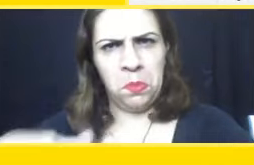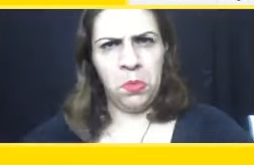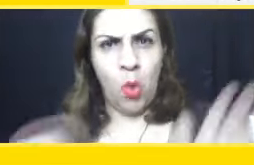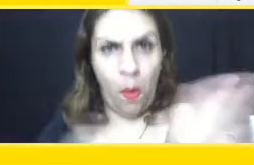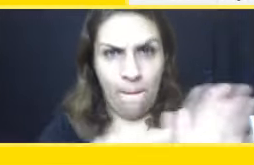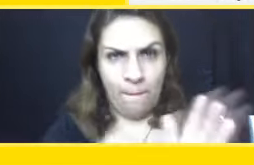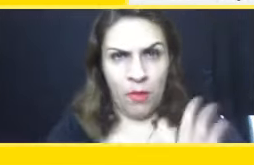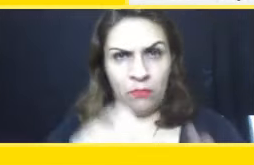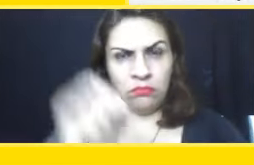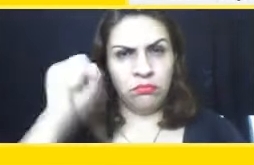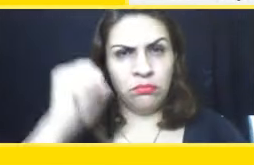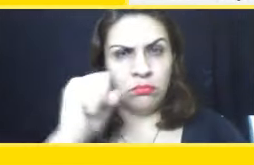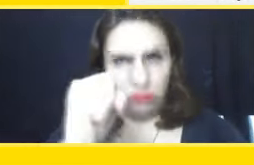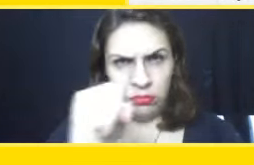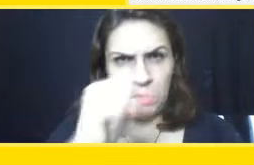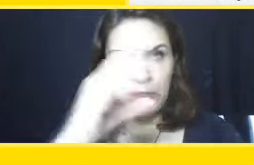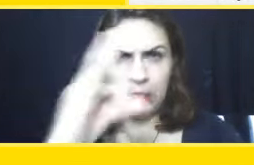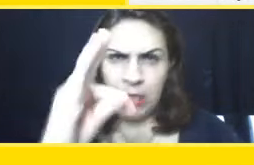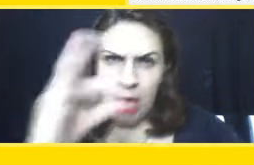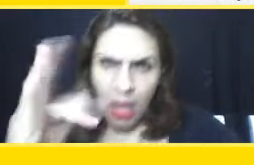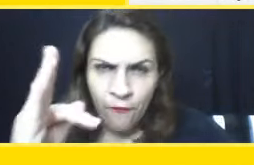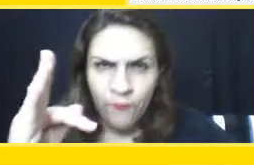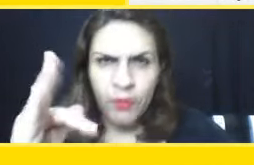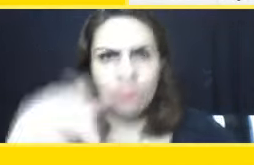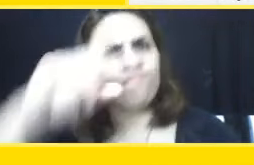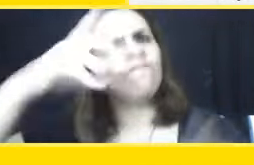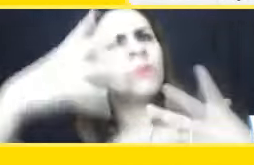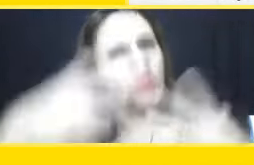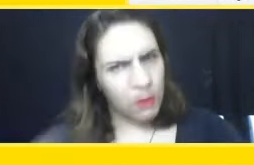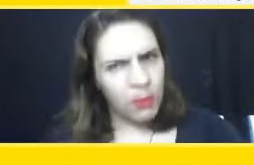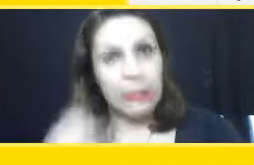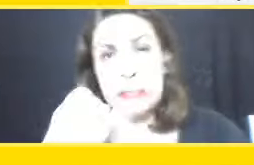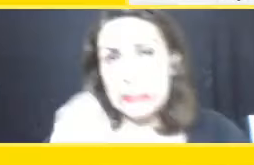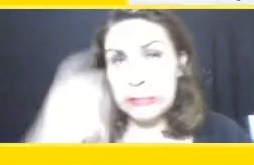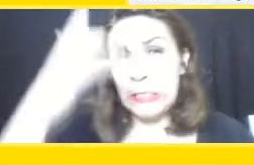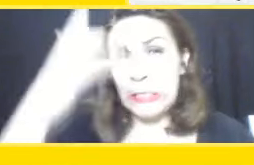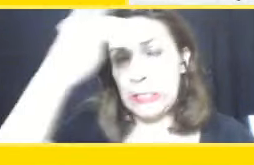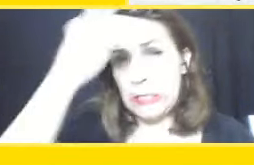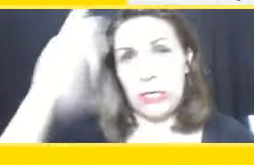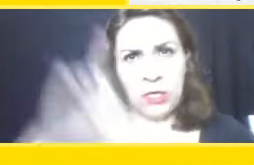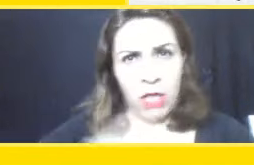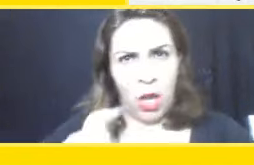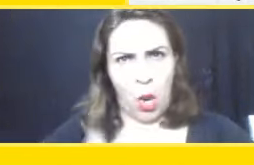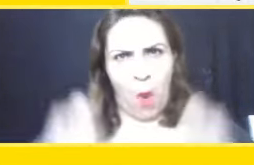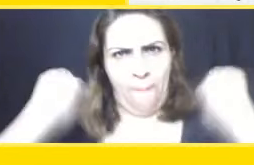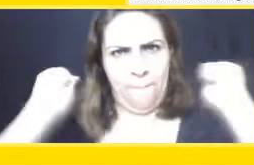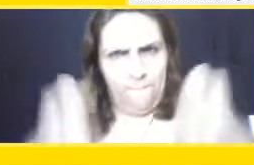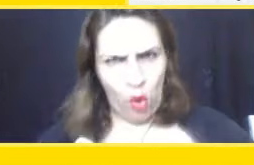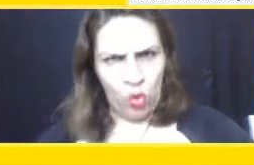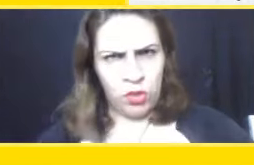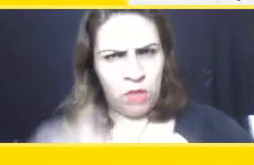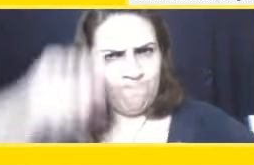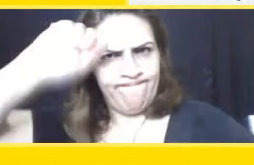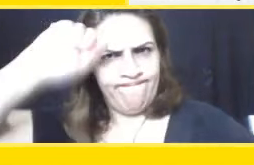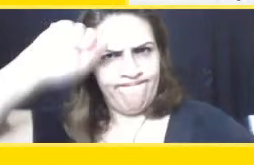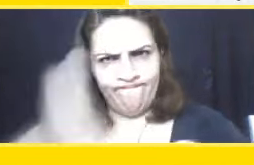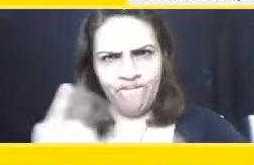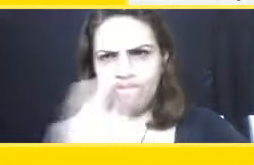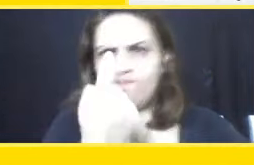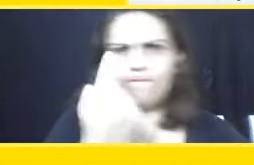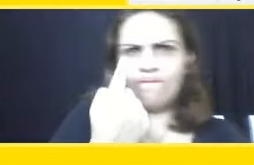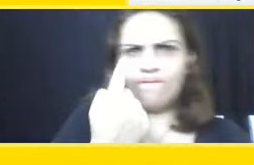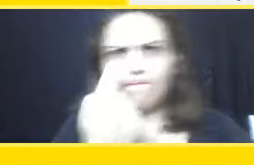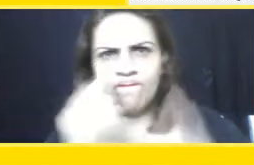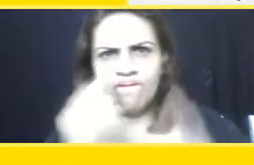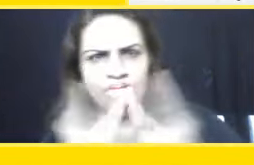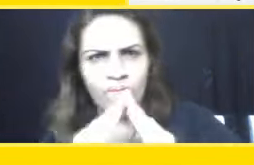Tribunal Federal já decidiu que quem tem o poder para decidir sobre isolamento social ou